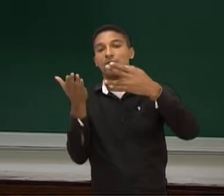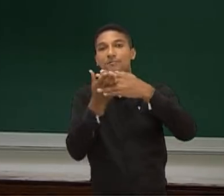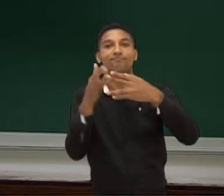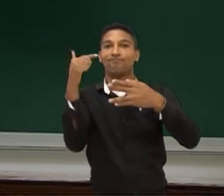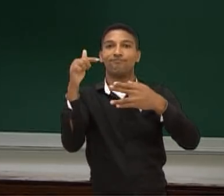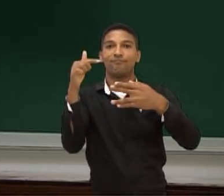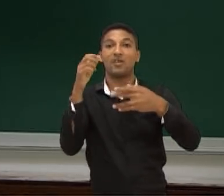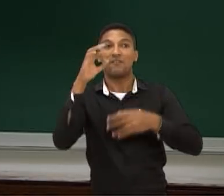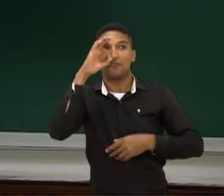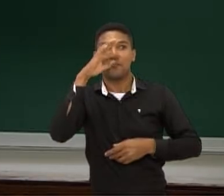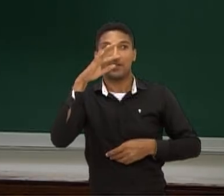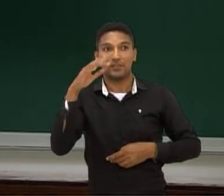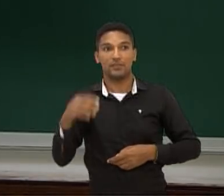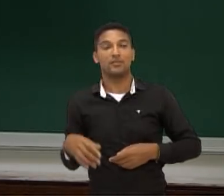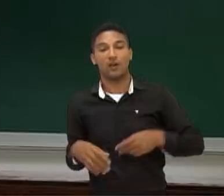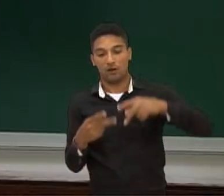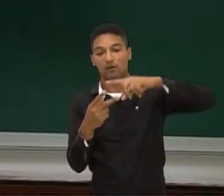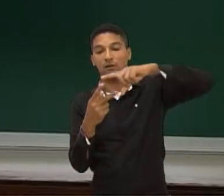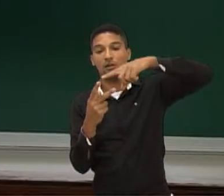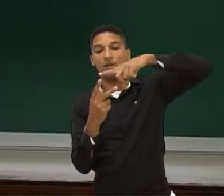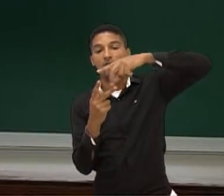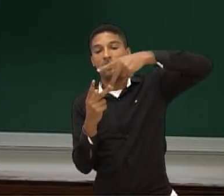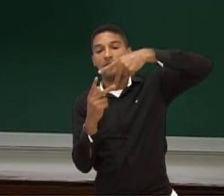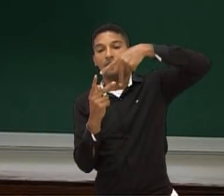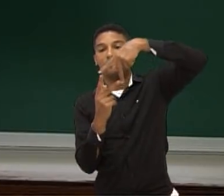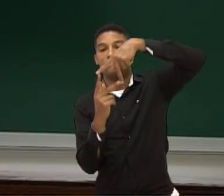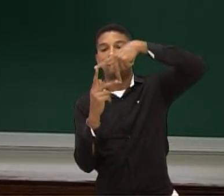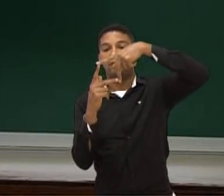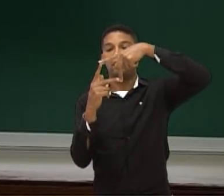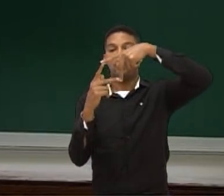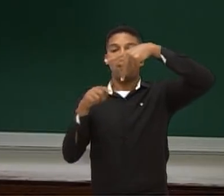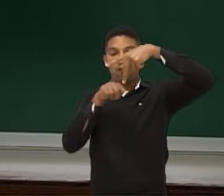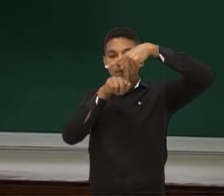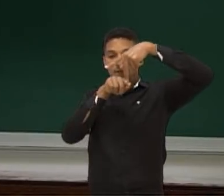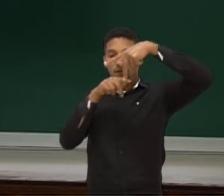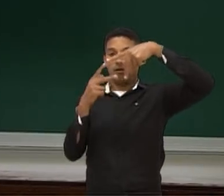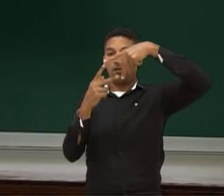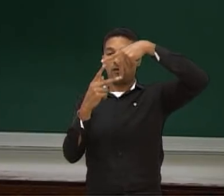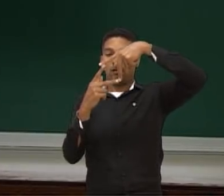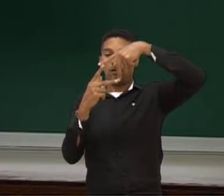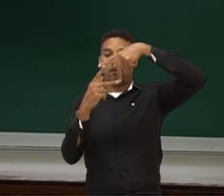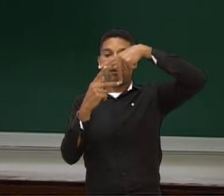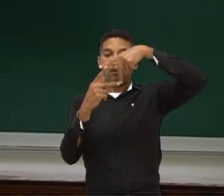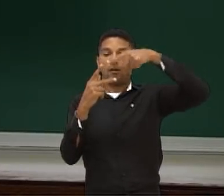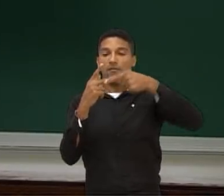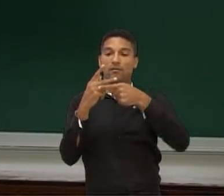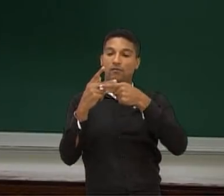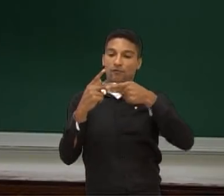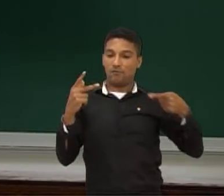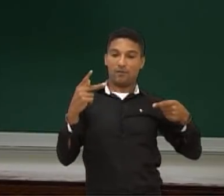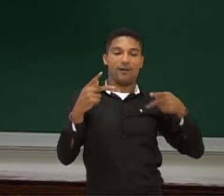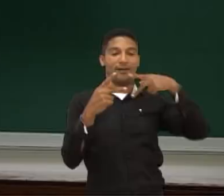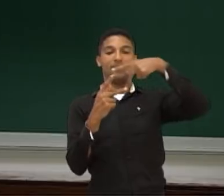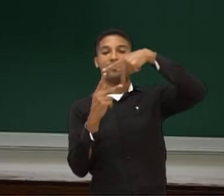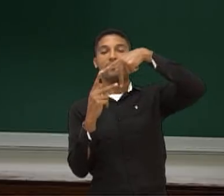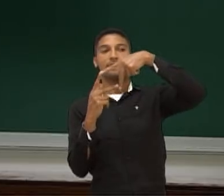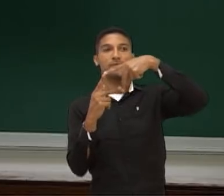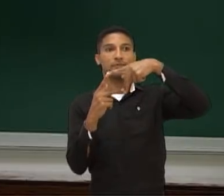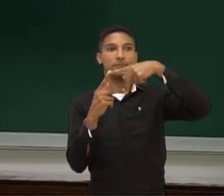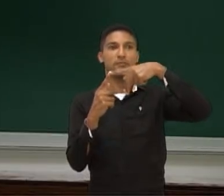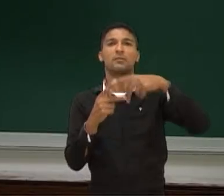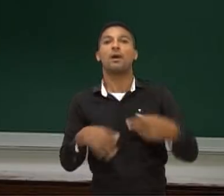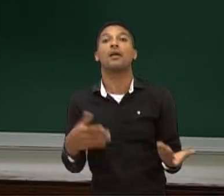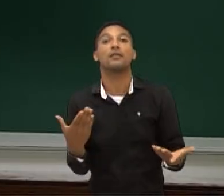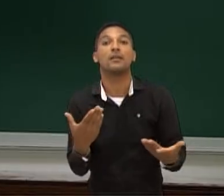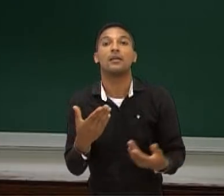E essa vermelha? Foi dividida? Não, né? Continua do mesmo jeito. Por mais que eu trace uma outra reta de suporte aqui, ou